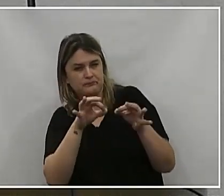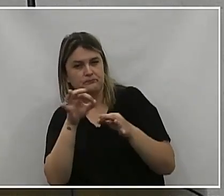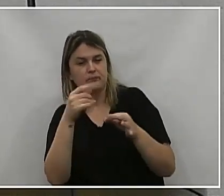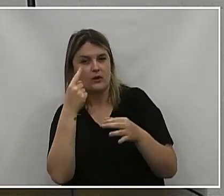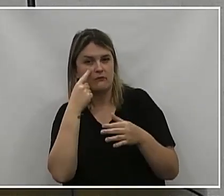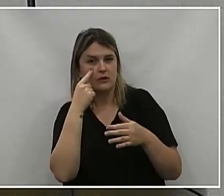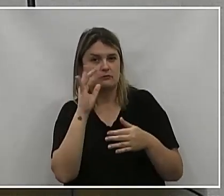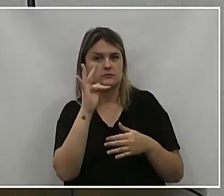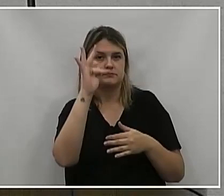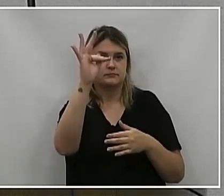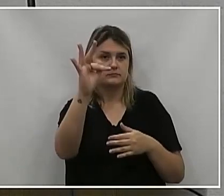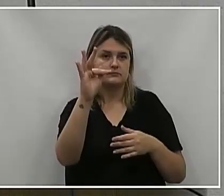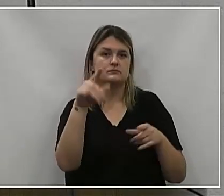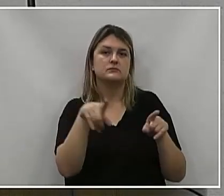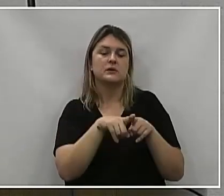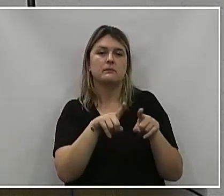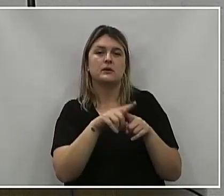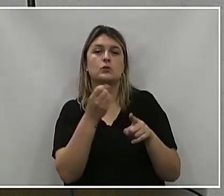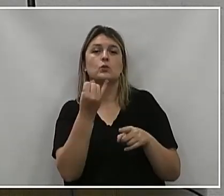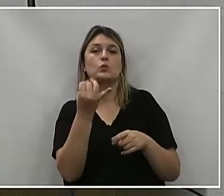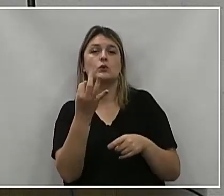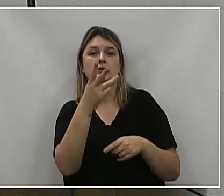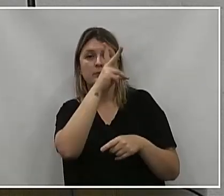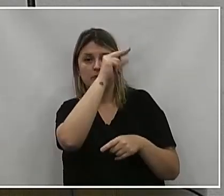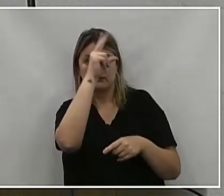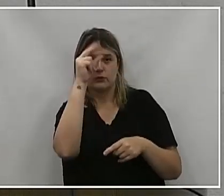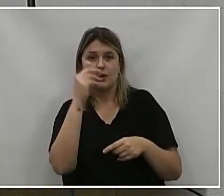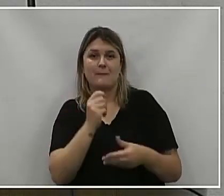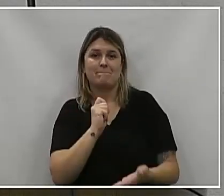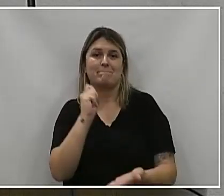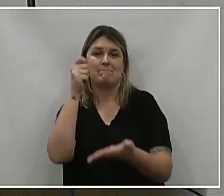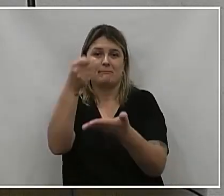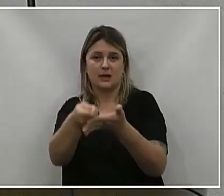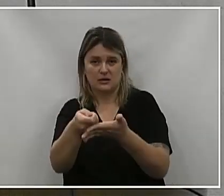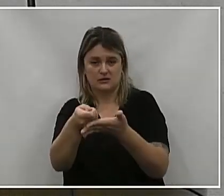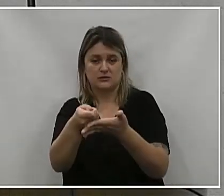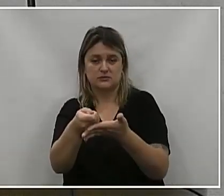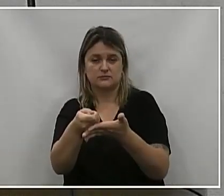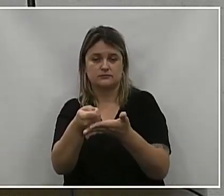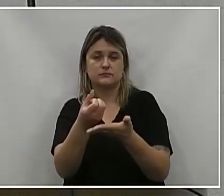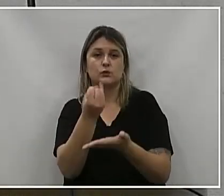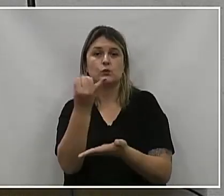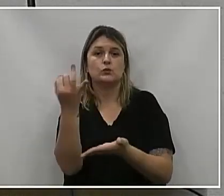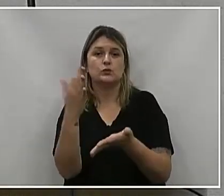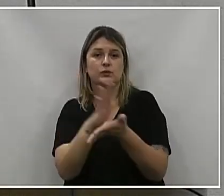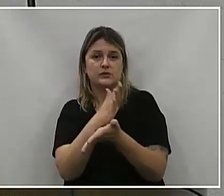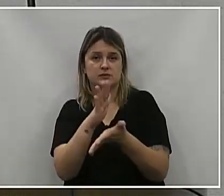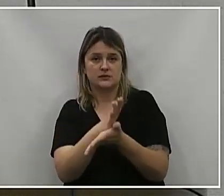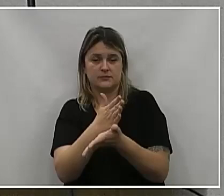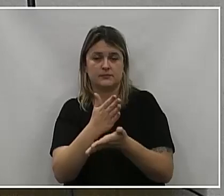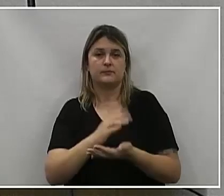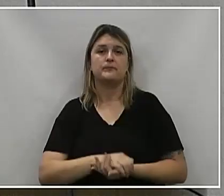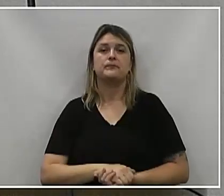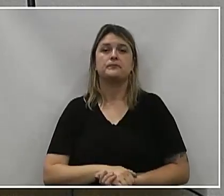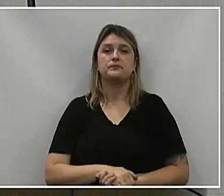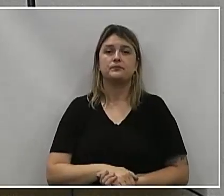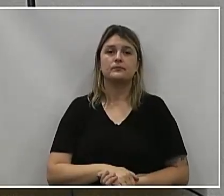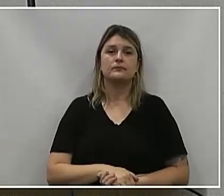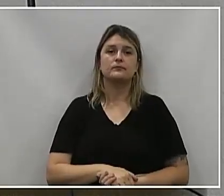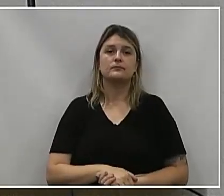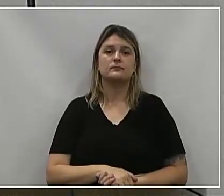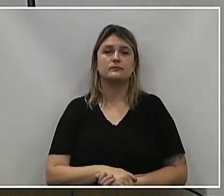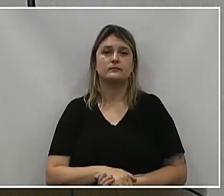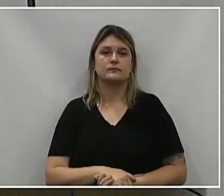processo, bem como os desembolsos que o município teria, né, em face da